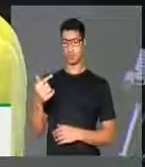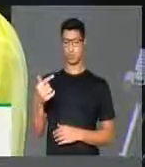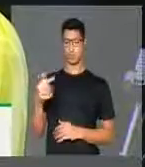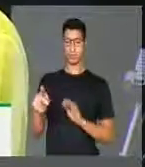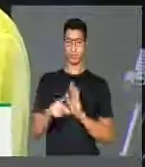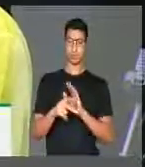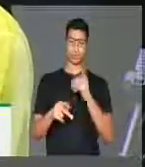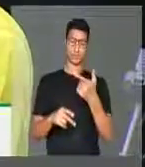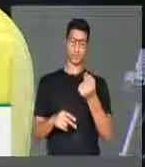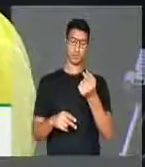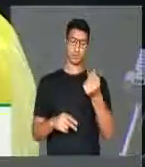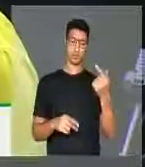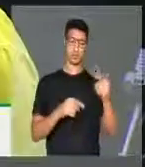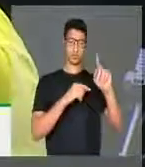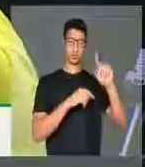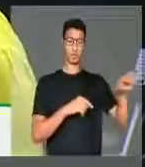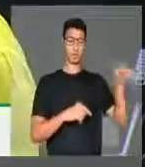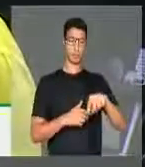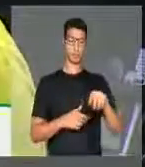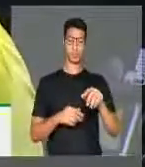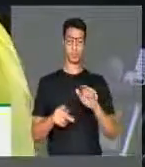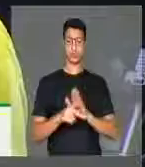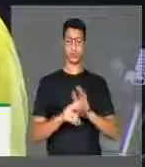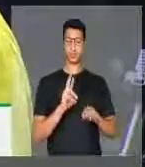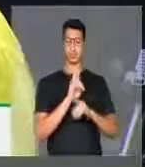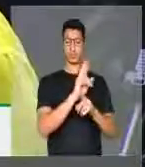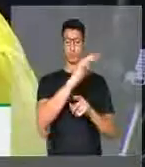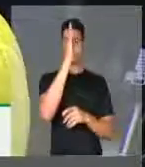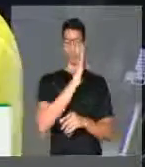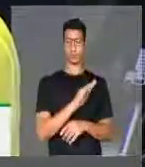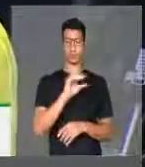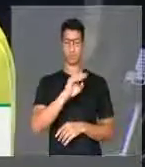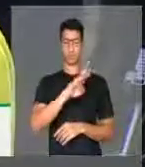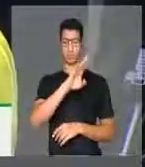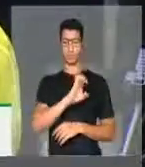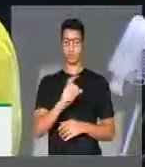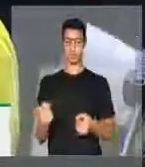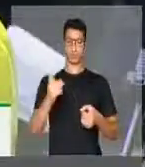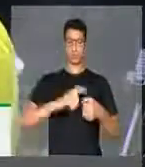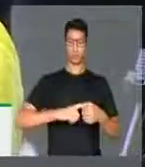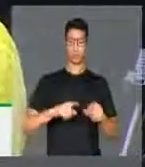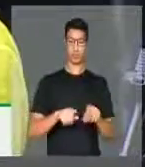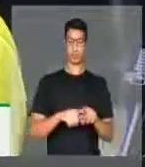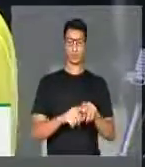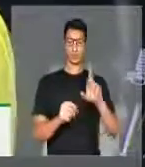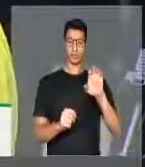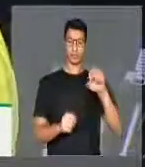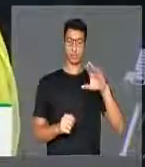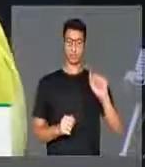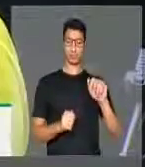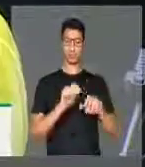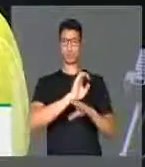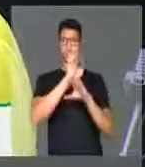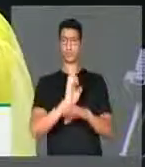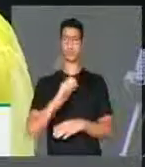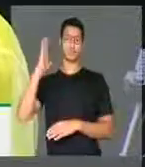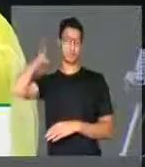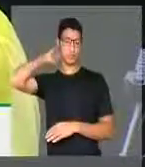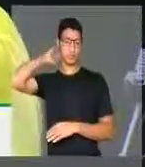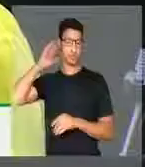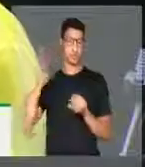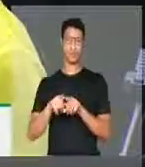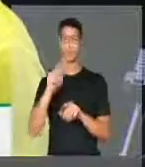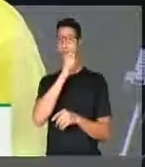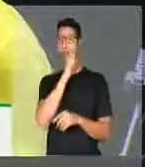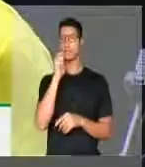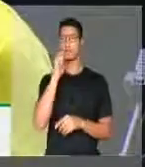9147 de 2007, que extingue a Reserva Nacional de Cobre e Associadas, a RENCA, nos estados do Pará